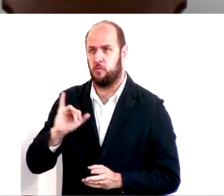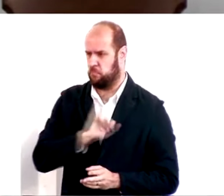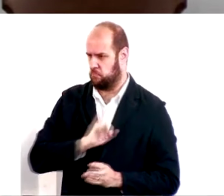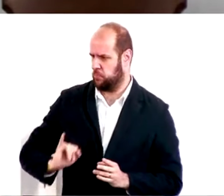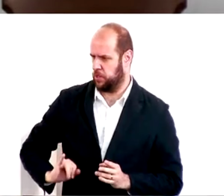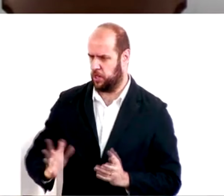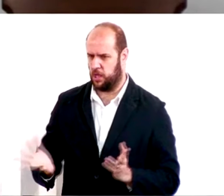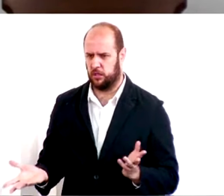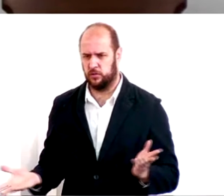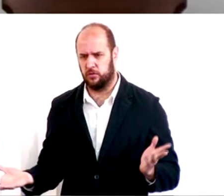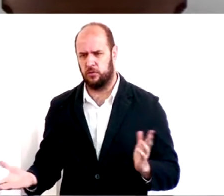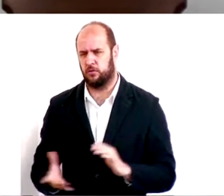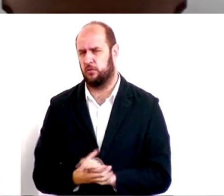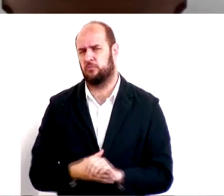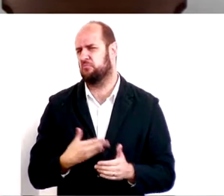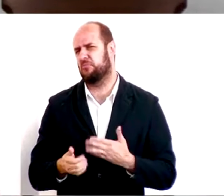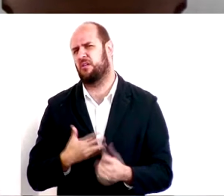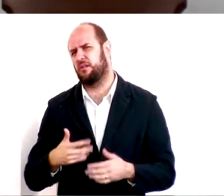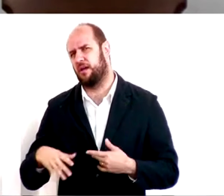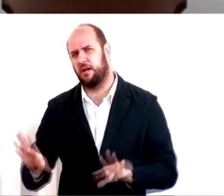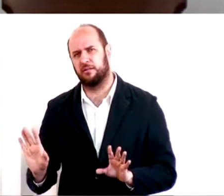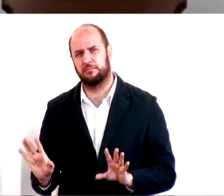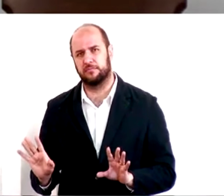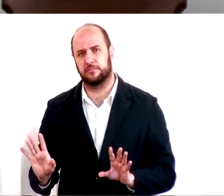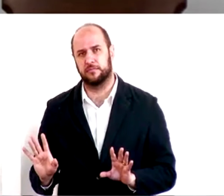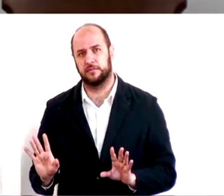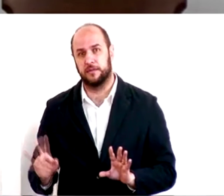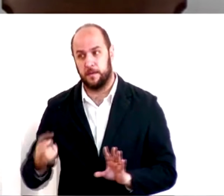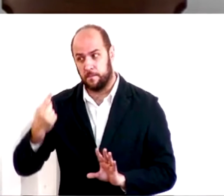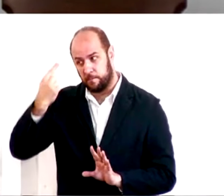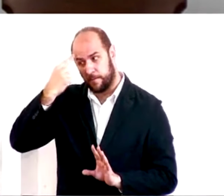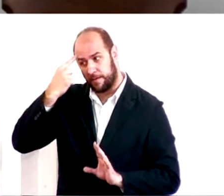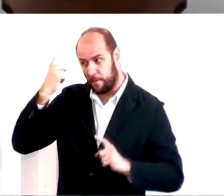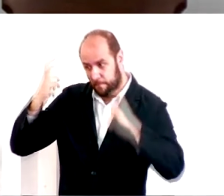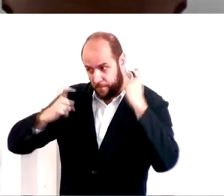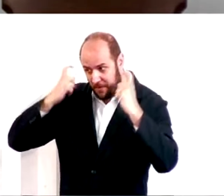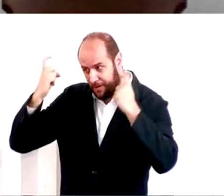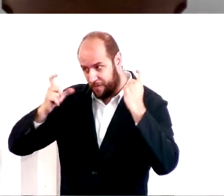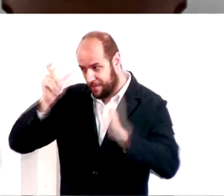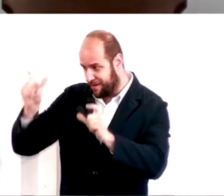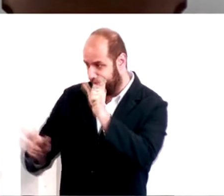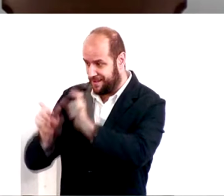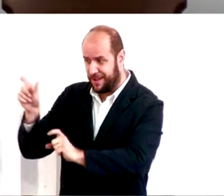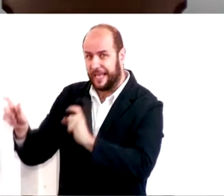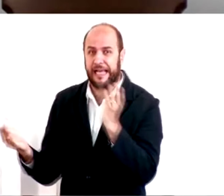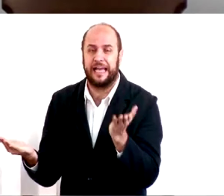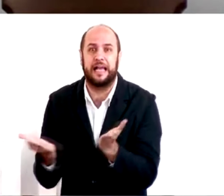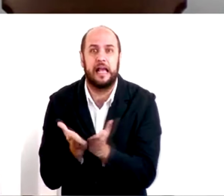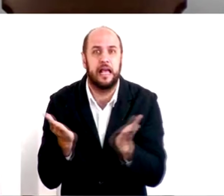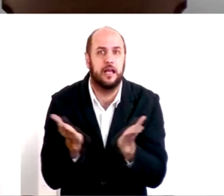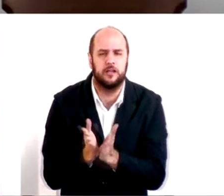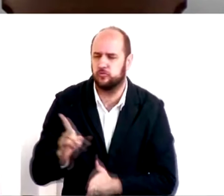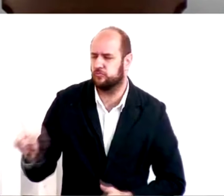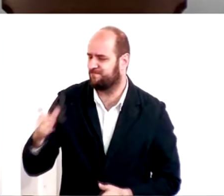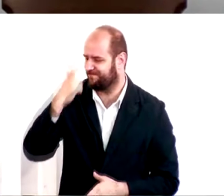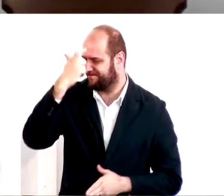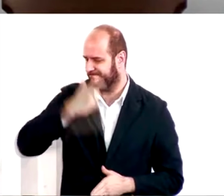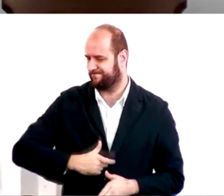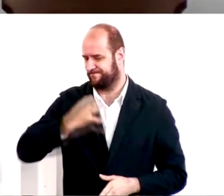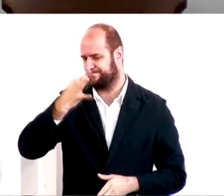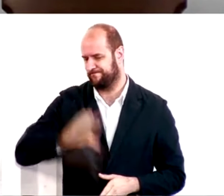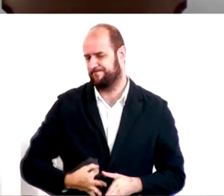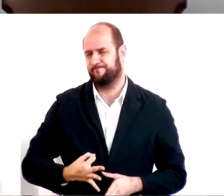romanos, helênicos ou quem quer que fossem. Importava que os cidadãos cristãos dessa época agissem naquele